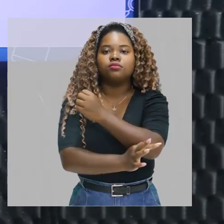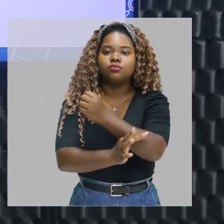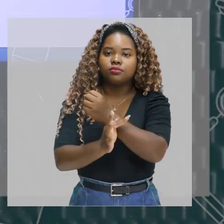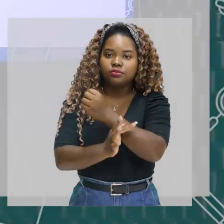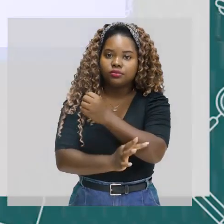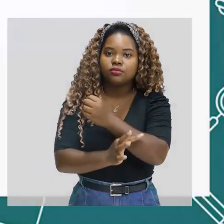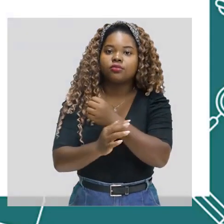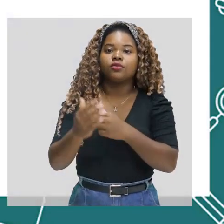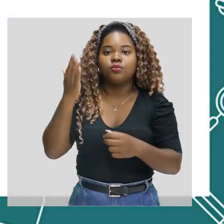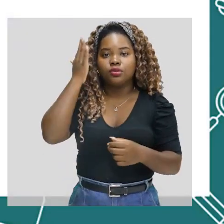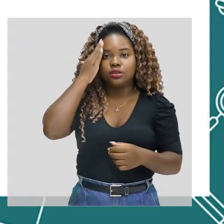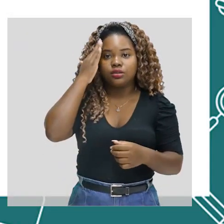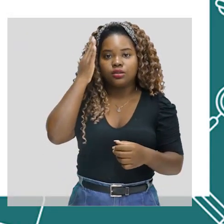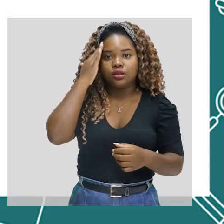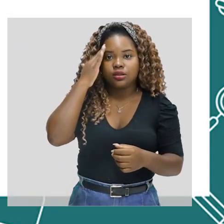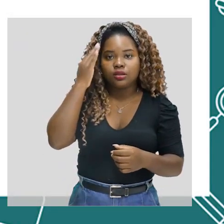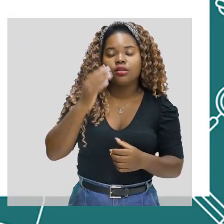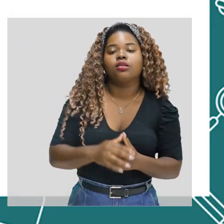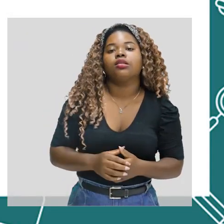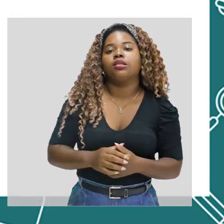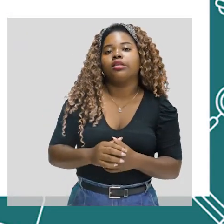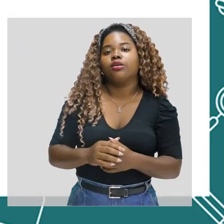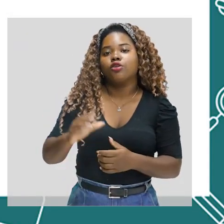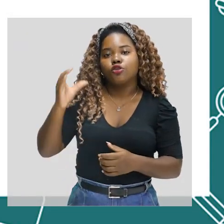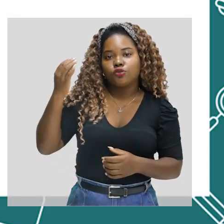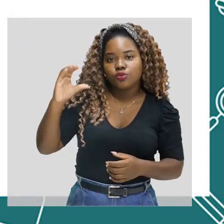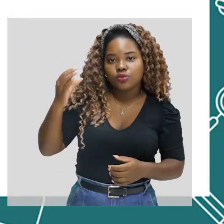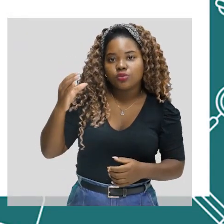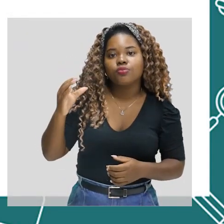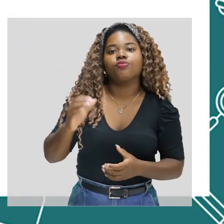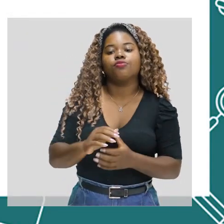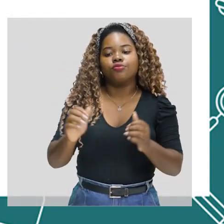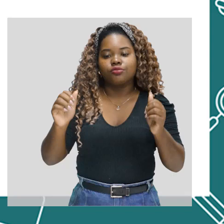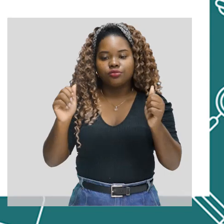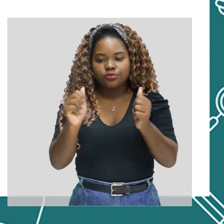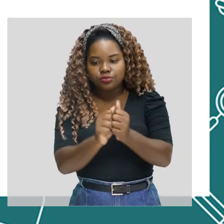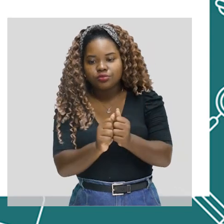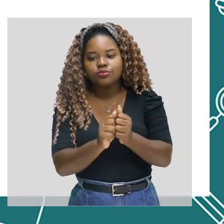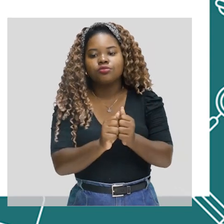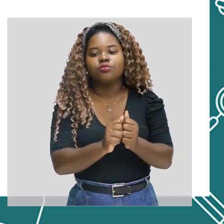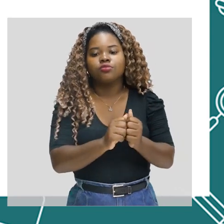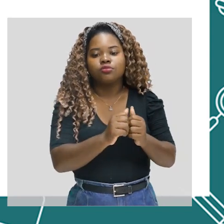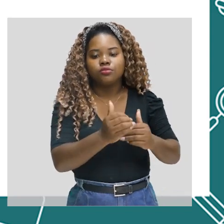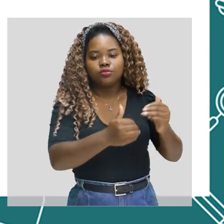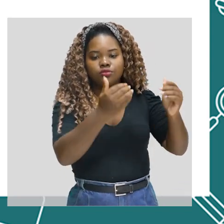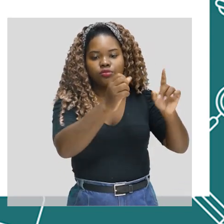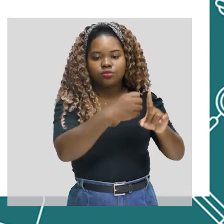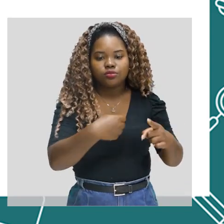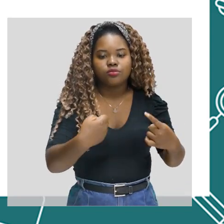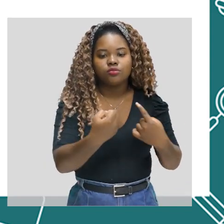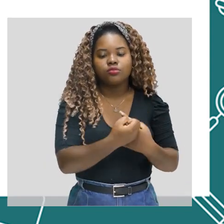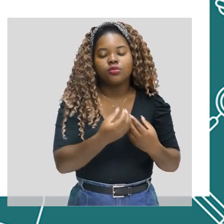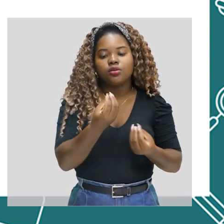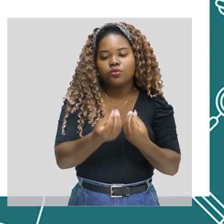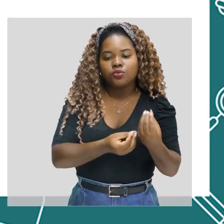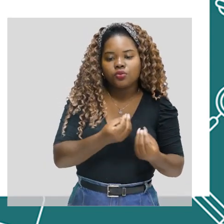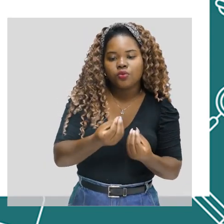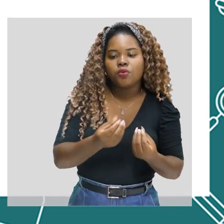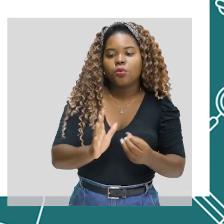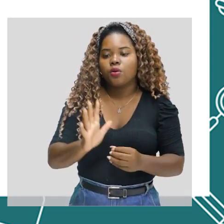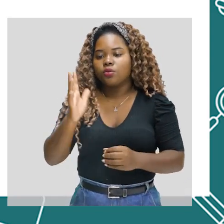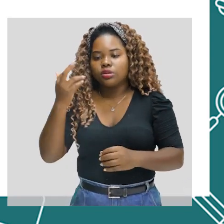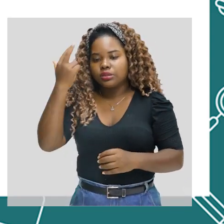quanto ao seu contexto histórico, né, juntamente com a evolução da sociedade, logicamente, e como ela evoluiu e vem evoluindo,